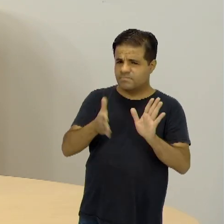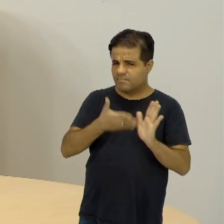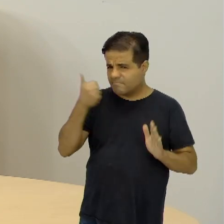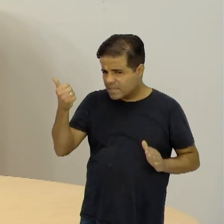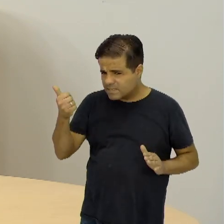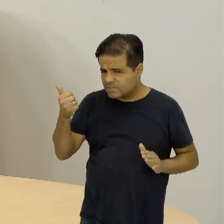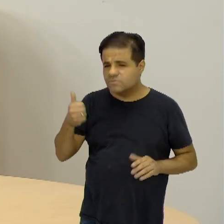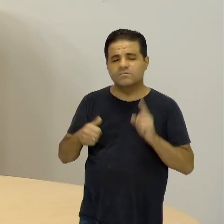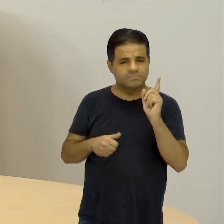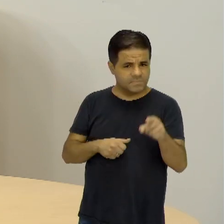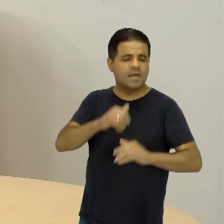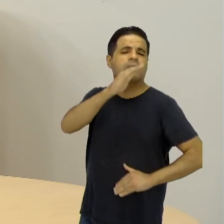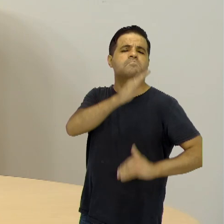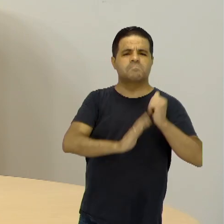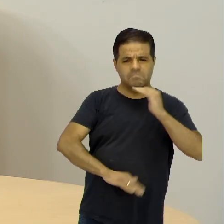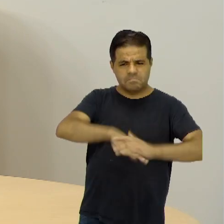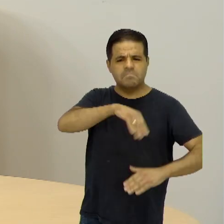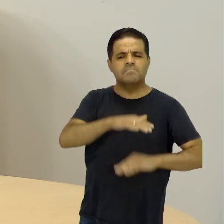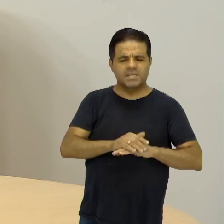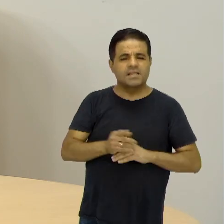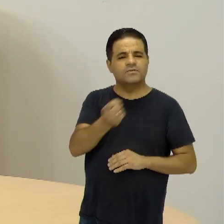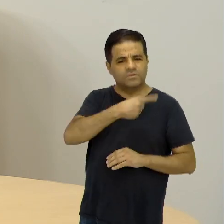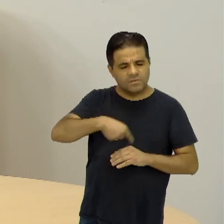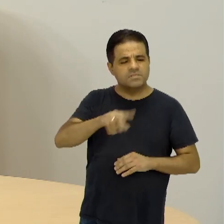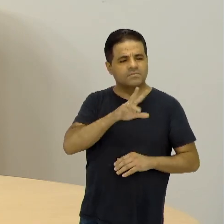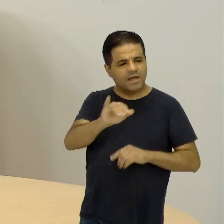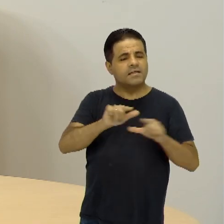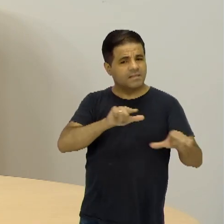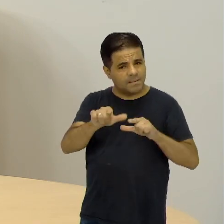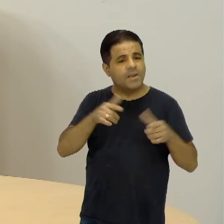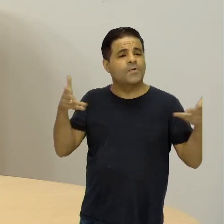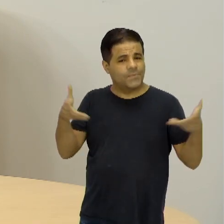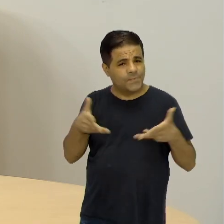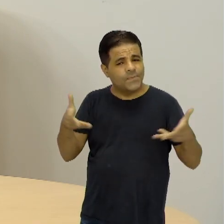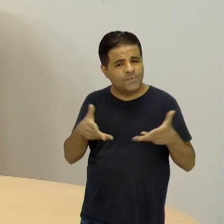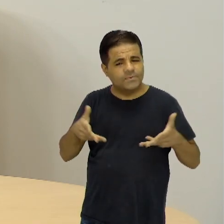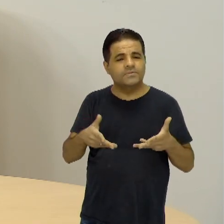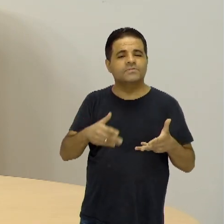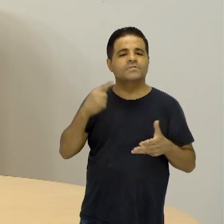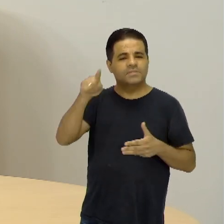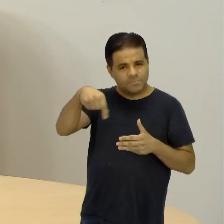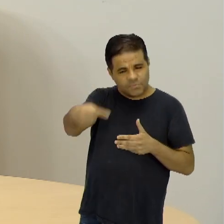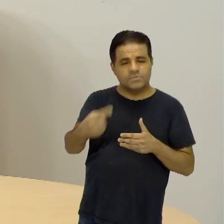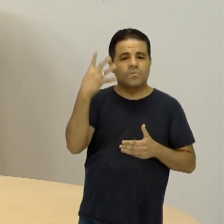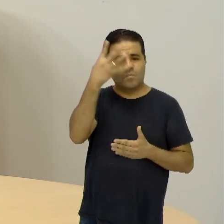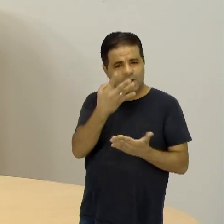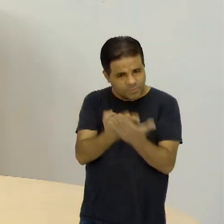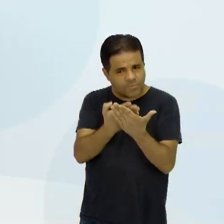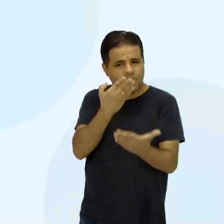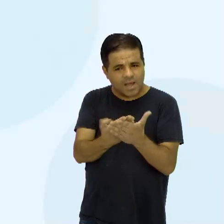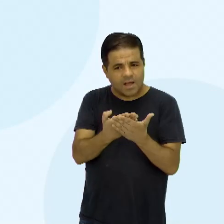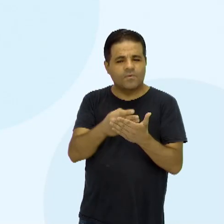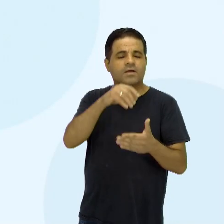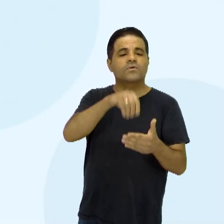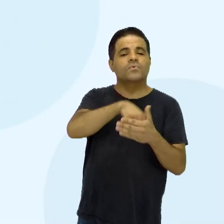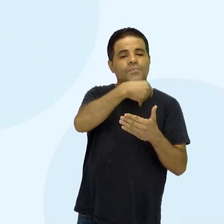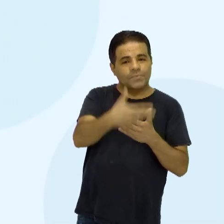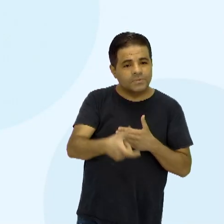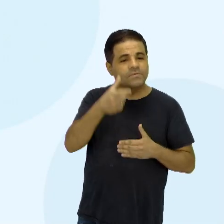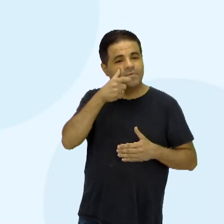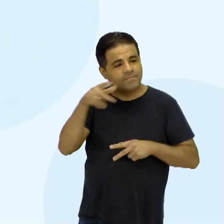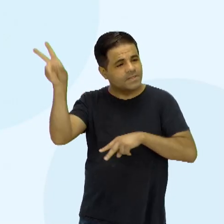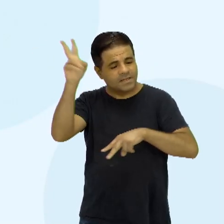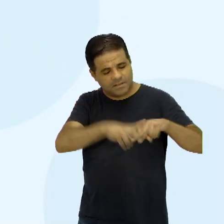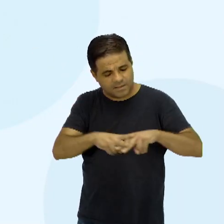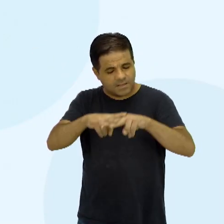agora. Essa é a habilidade que a gente vai trabalhar hoje e, na verdade, nas 4 aulas, né? E os conteúdos, a gente vai ler a reportagem,